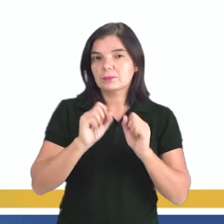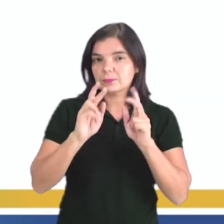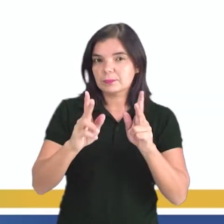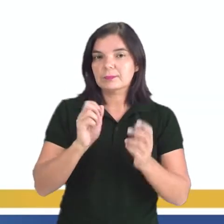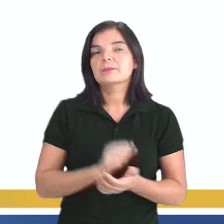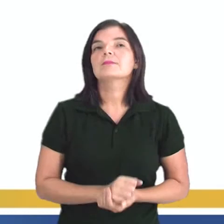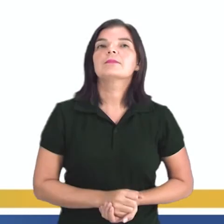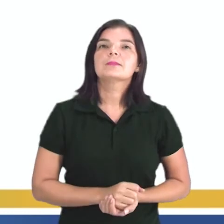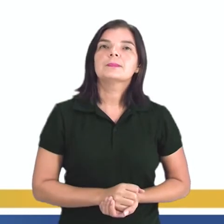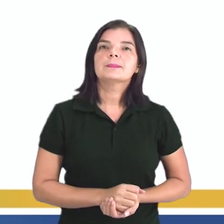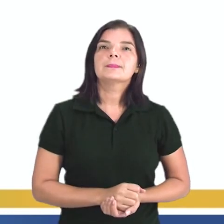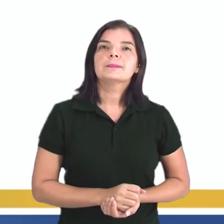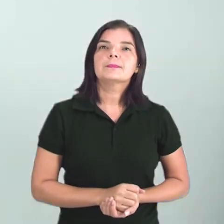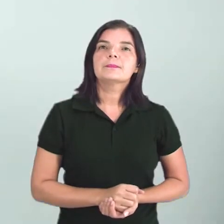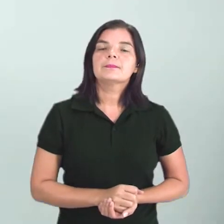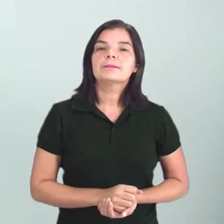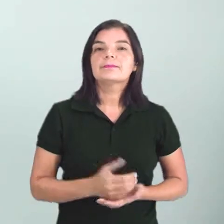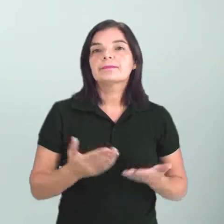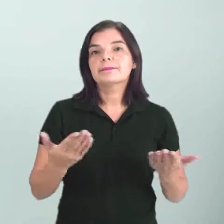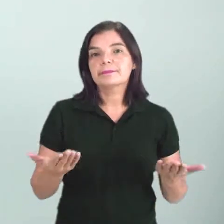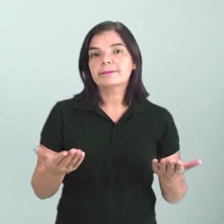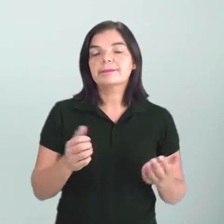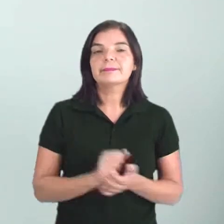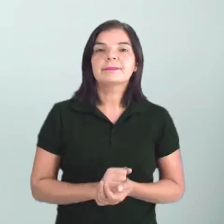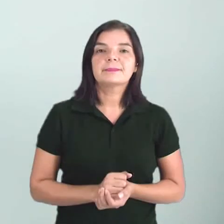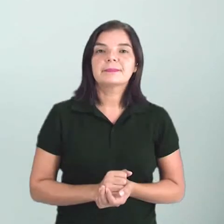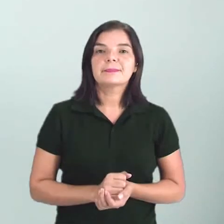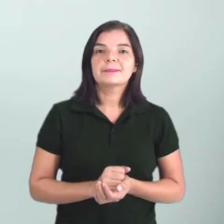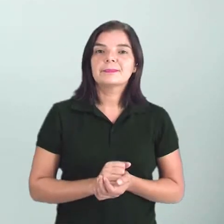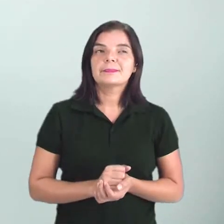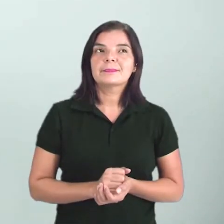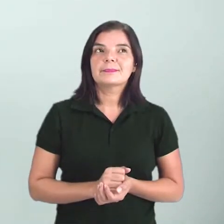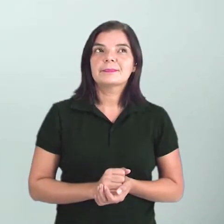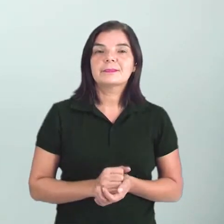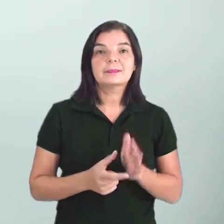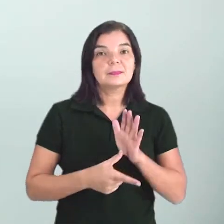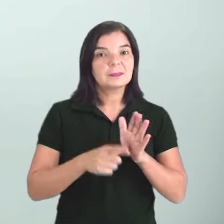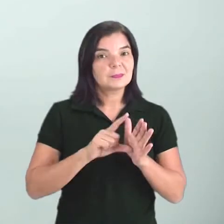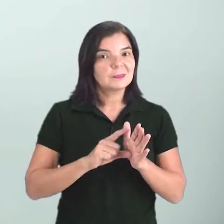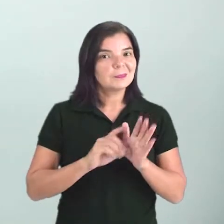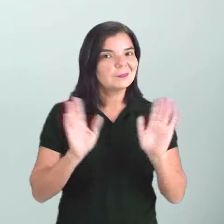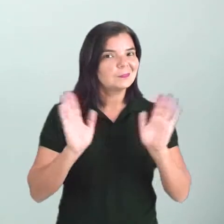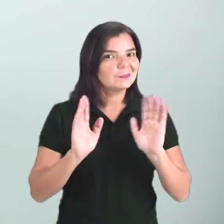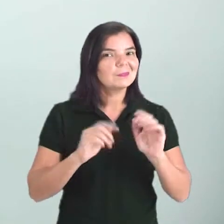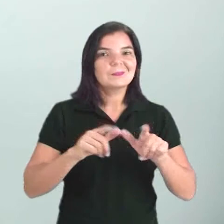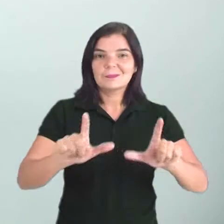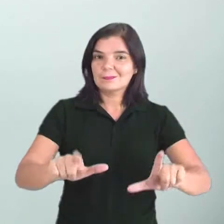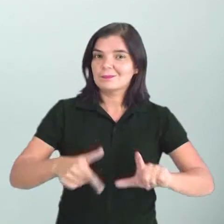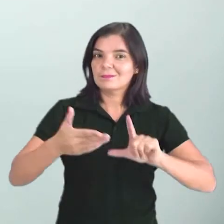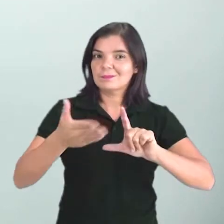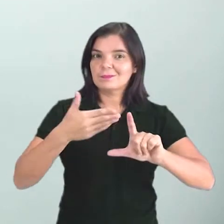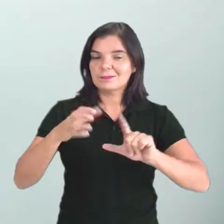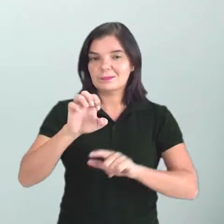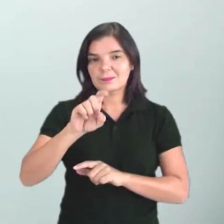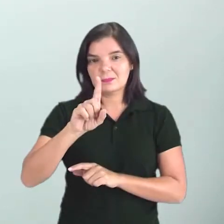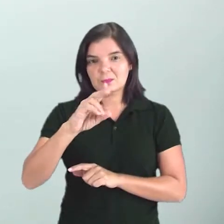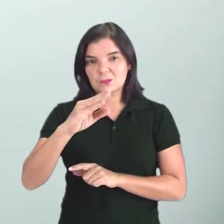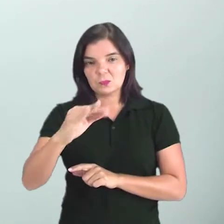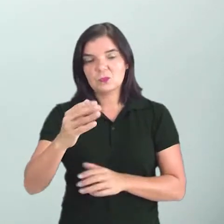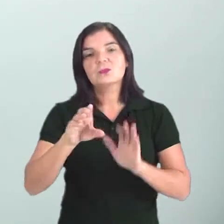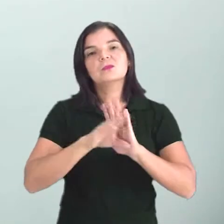pessoal? Então é isso. See you next class. Antes de me despedir, não esqueçam de acessar nossa plataforma Eduque